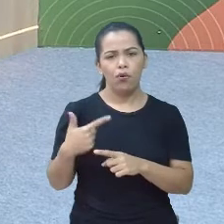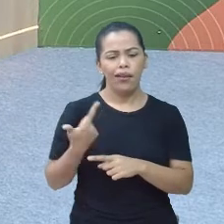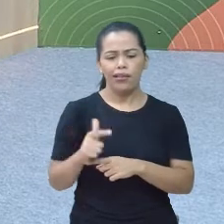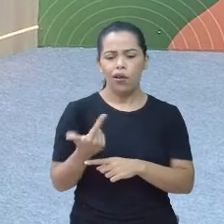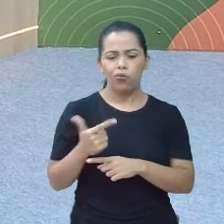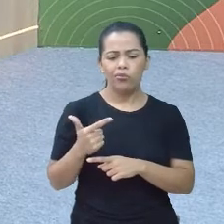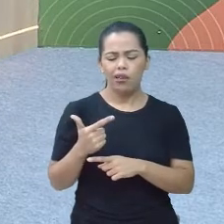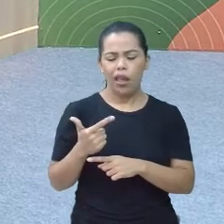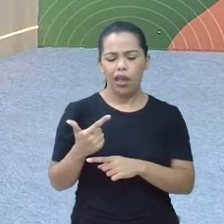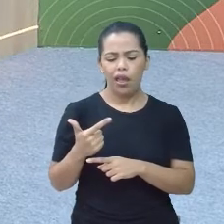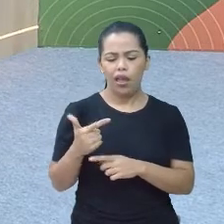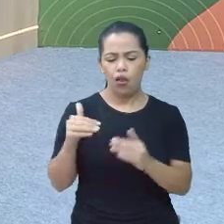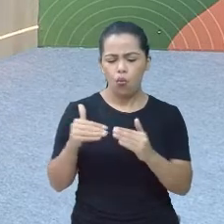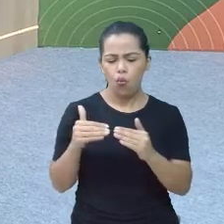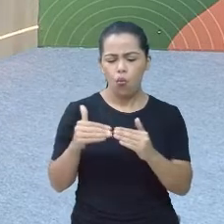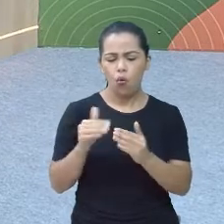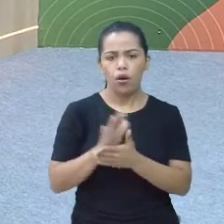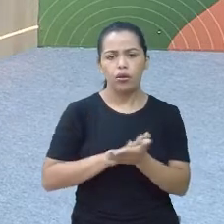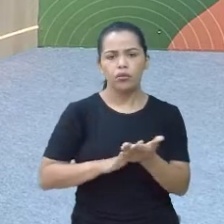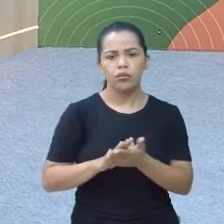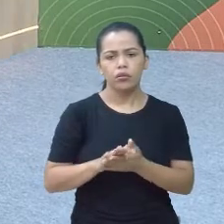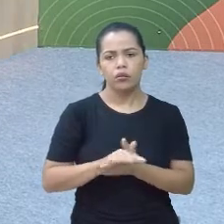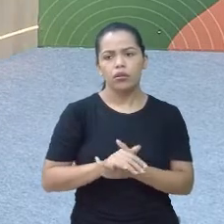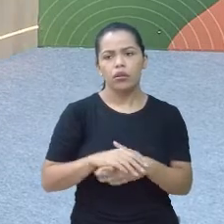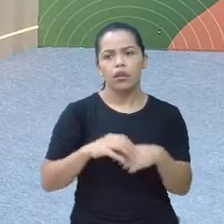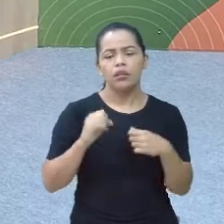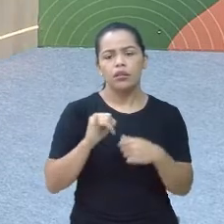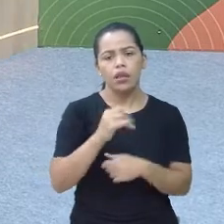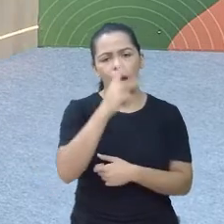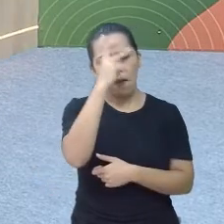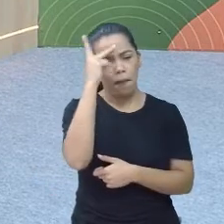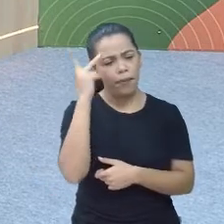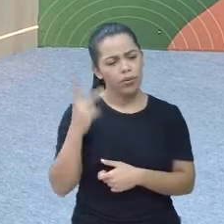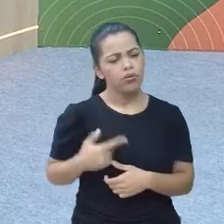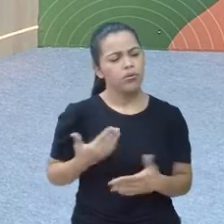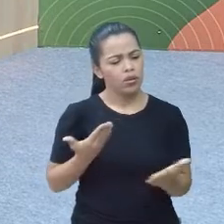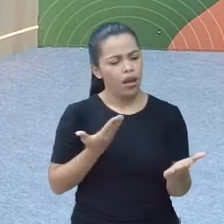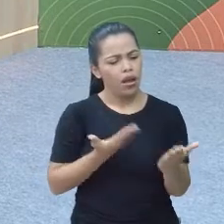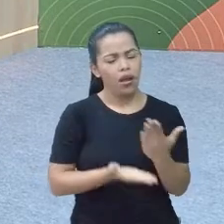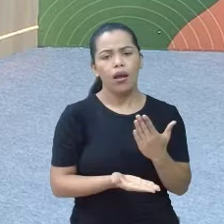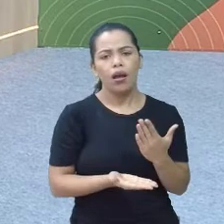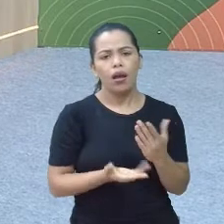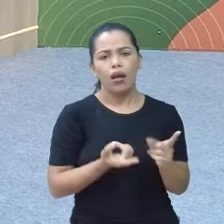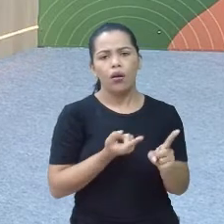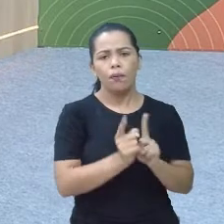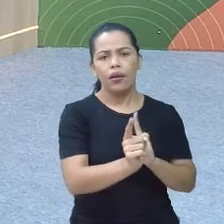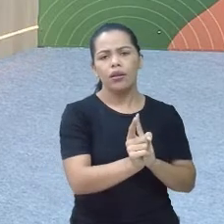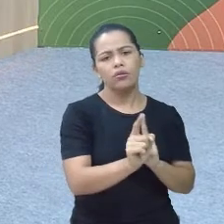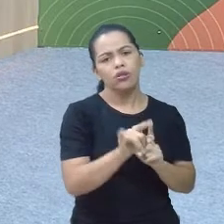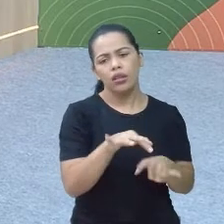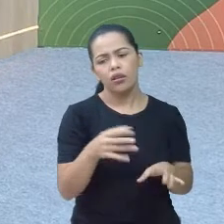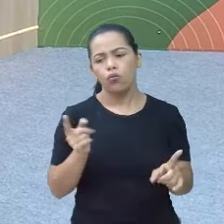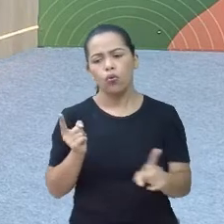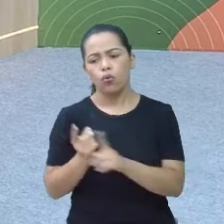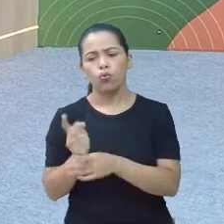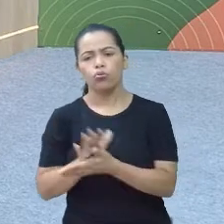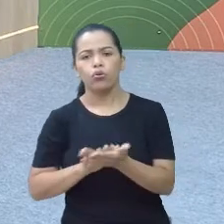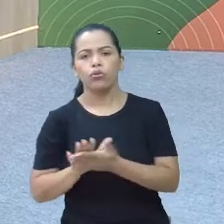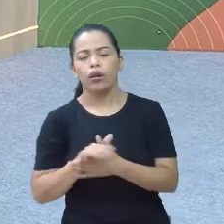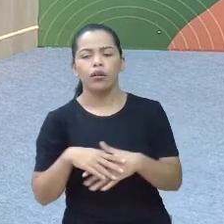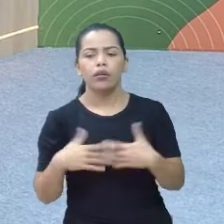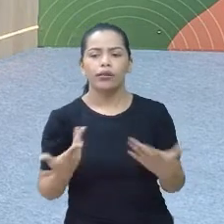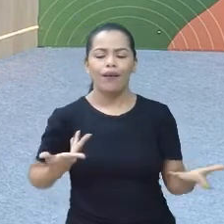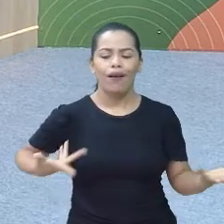sentido. Quem está desencontrada está, de certa forma, perdida, né? Não foi encontrada. Então, justamente